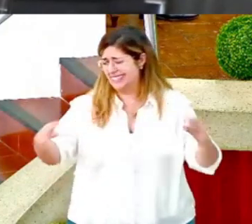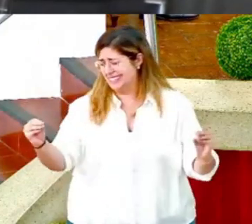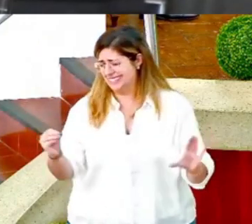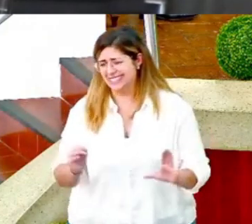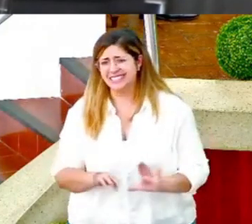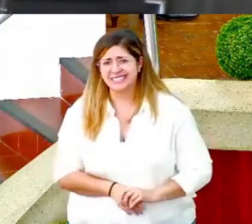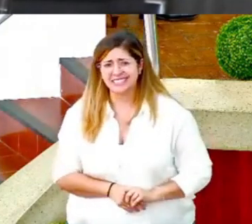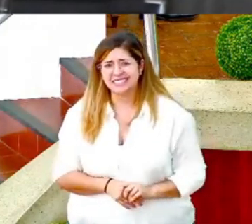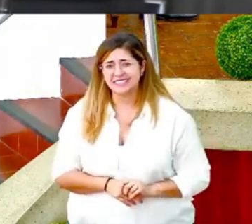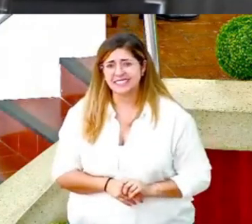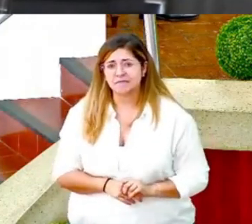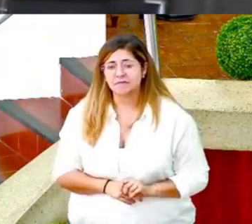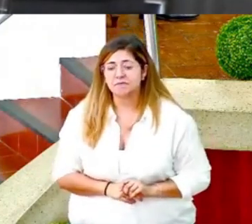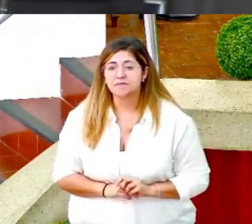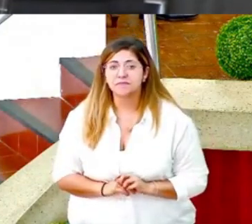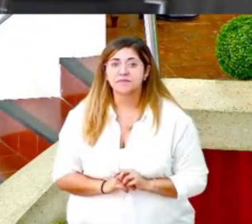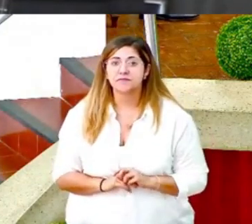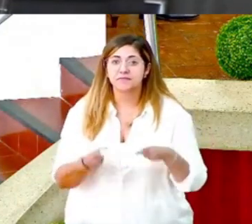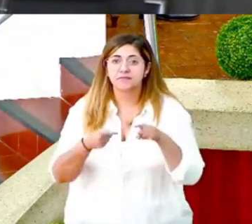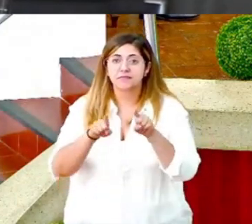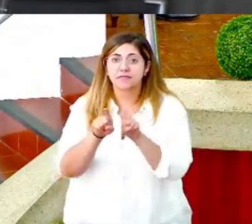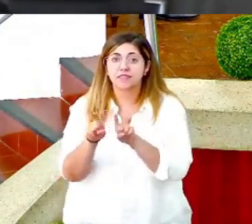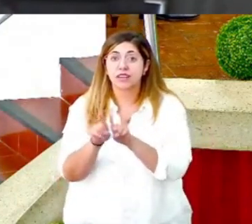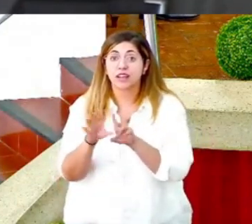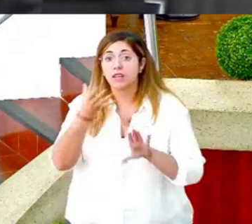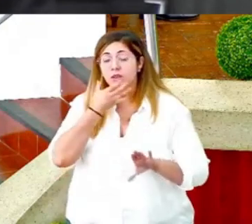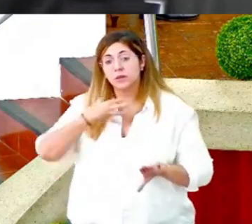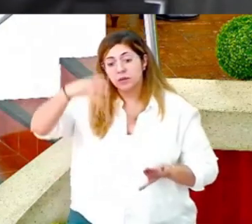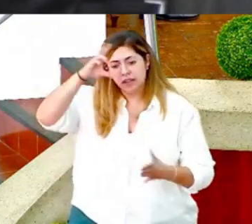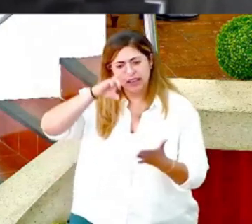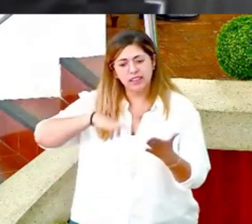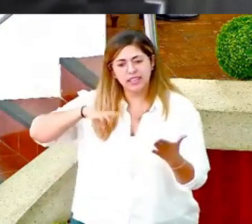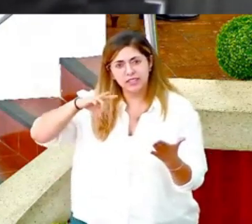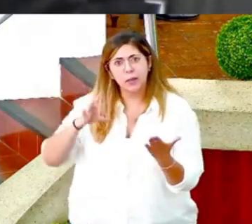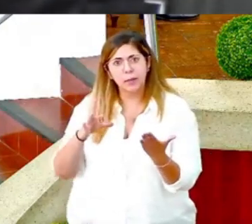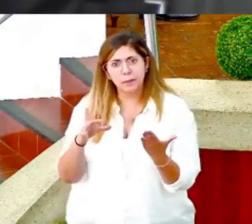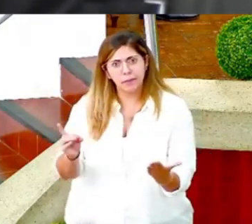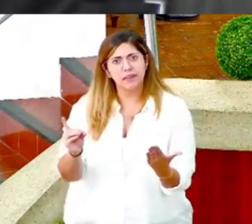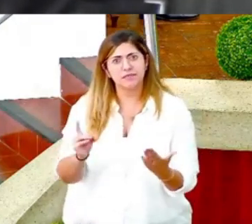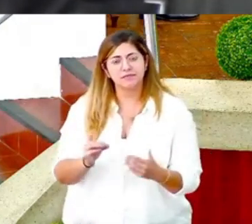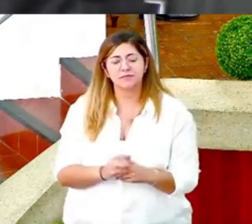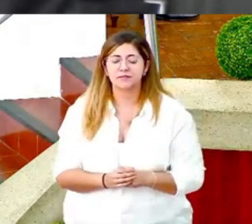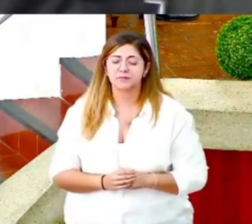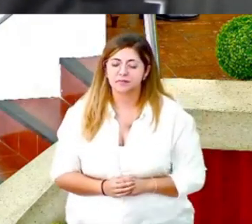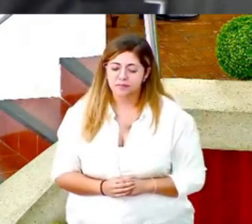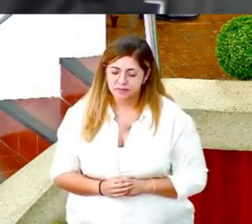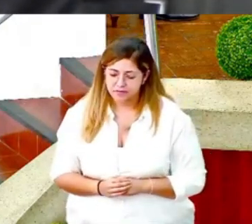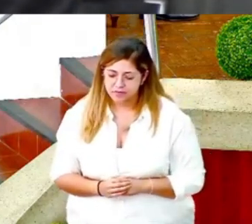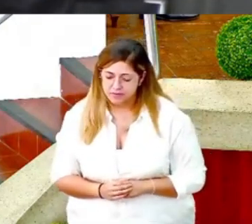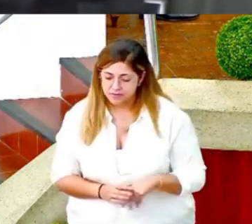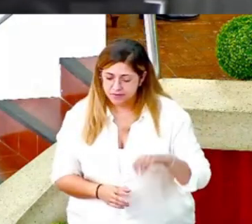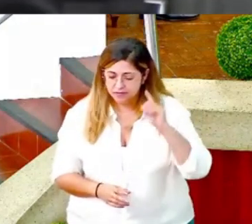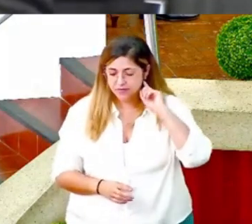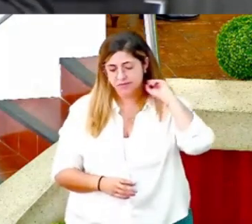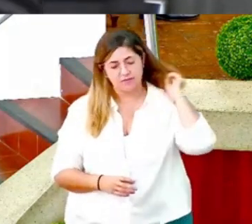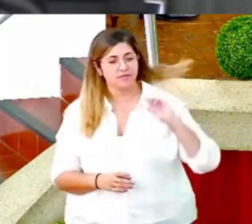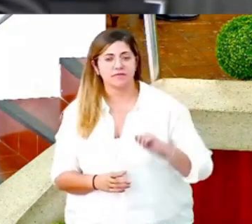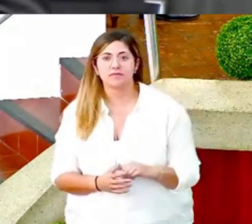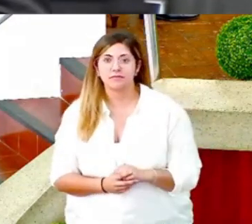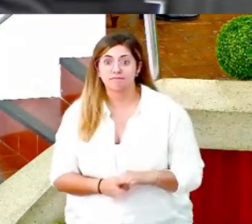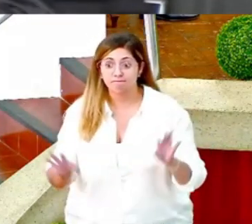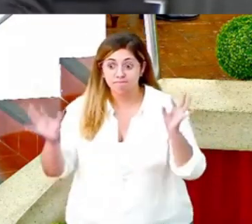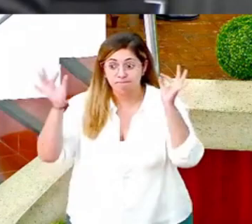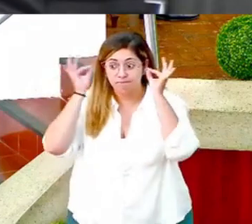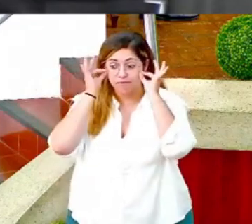senhores. O rei está lendo, está lá no texto que a gente vai ver de novo. Veja só, ouve